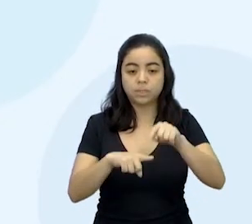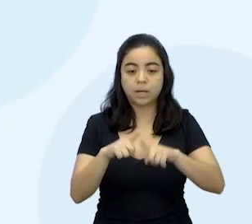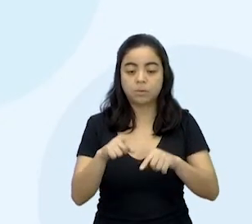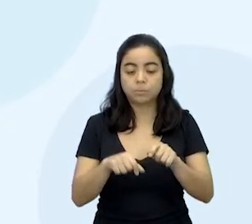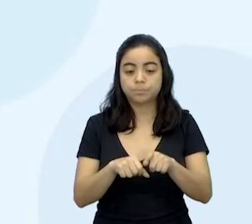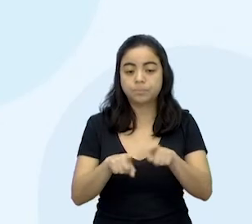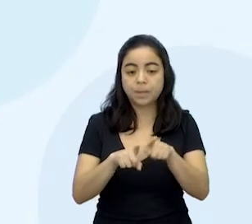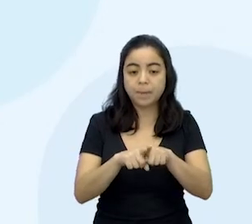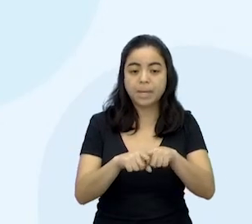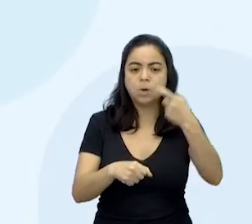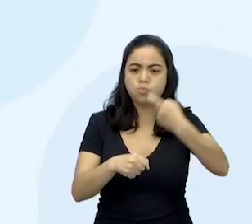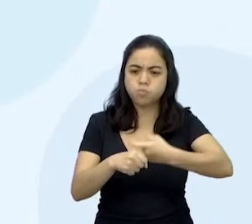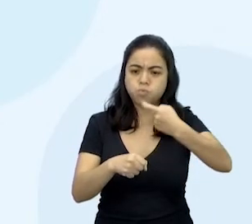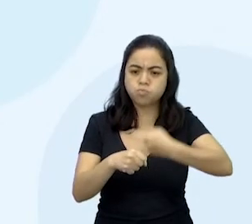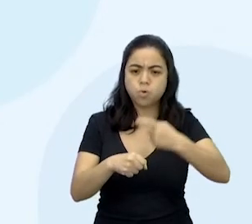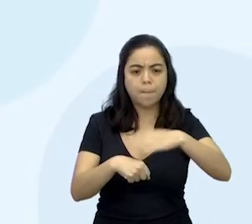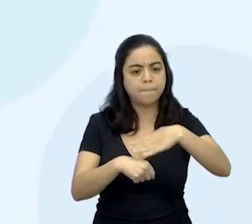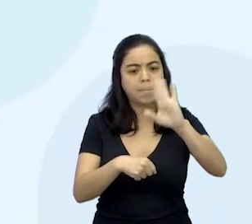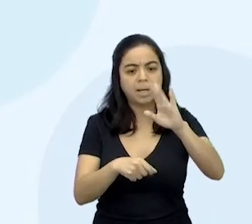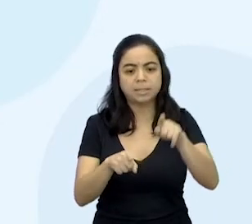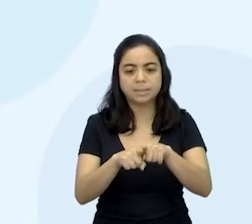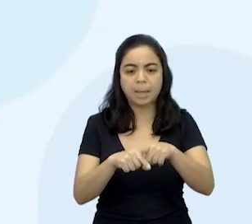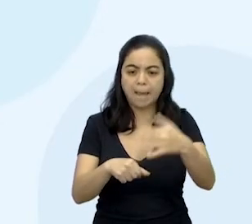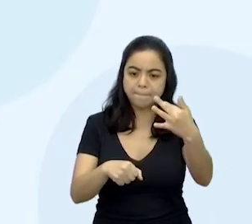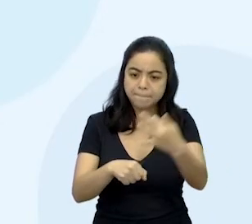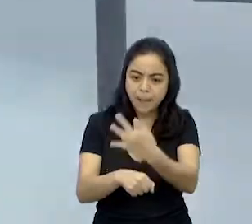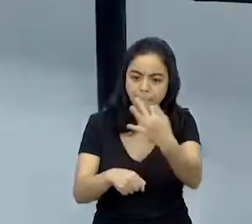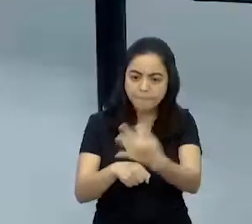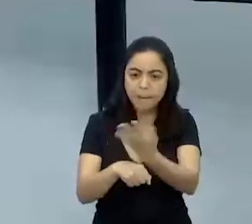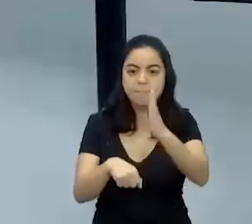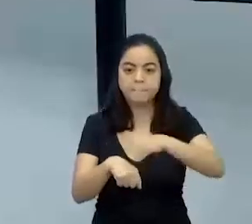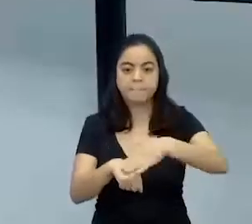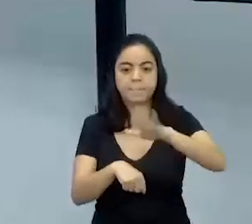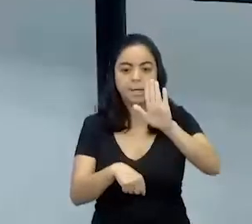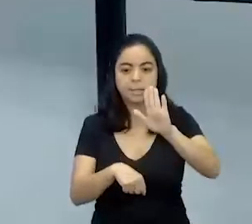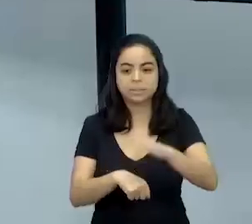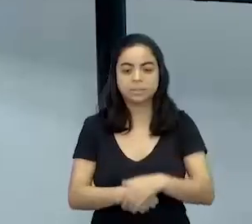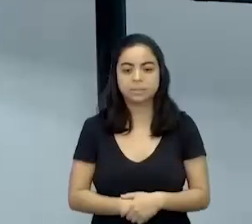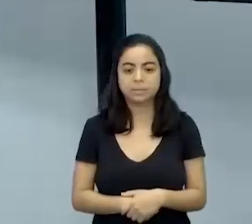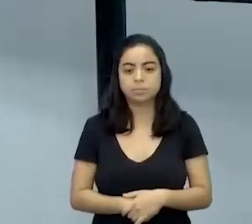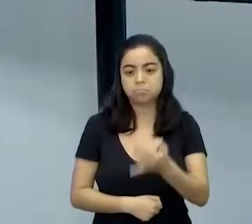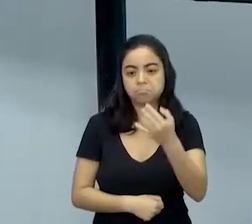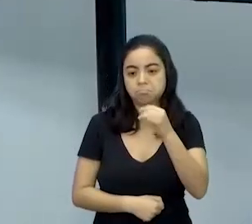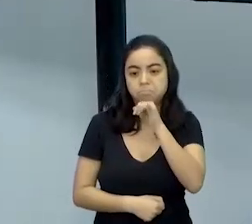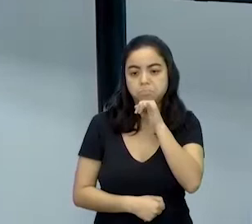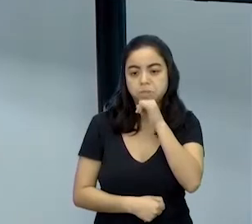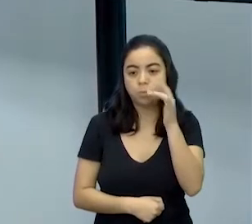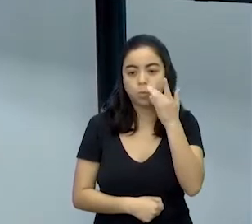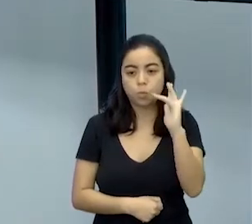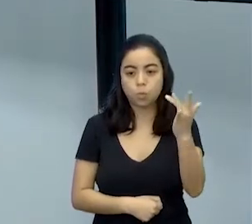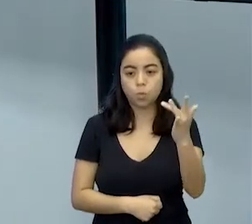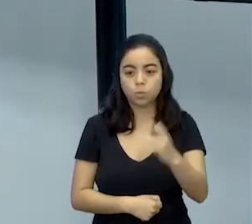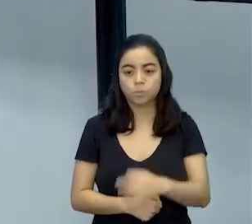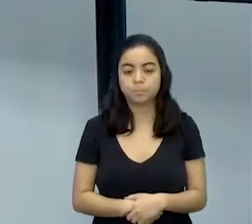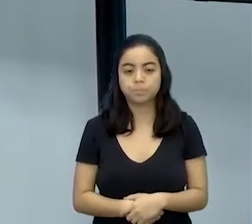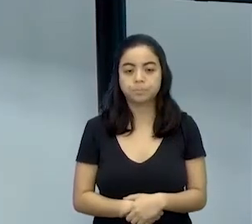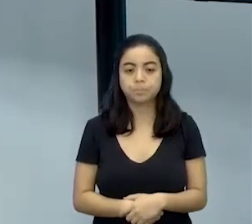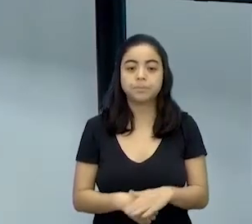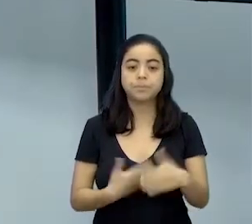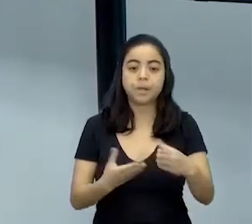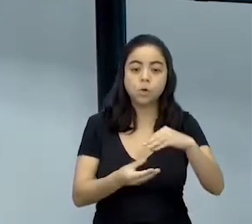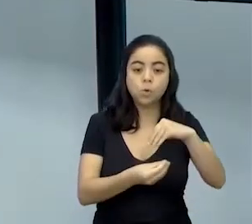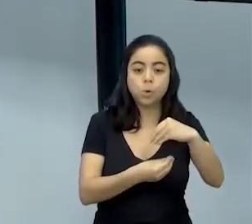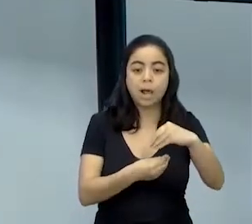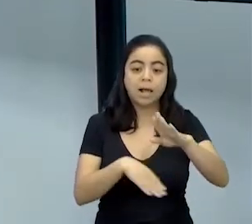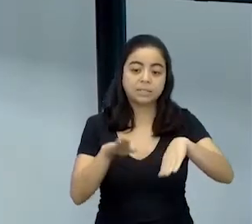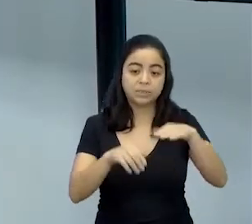da dureza, aumento da resistência mecânica, aí é o caso do ouro que eu acabei de dar, tá bom? Então a gente mistura, às